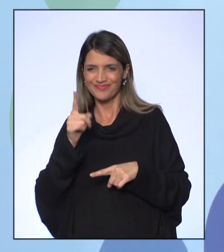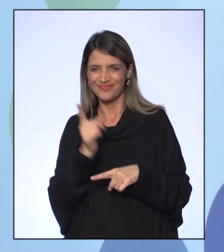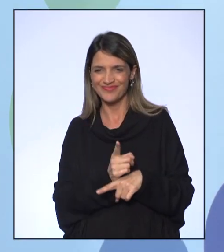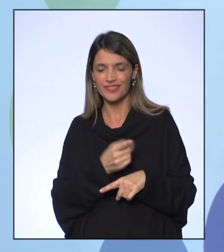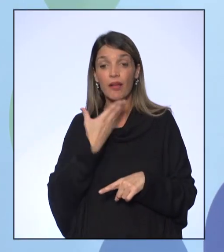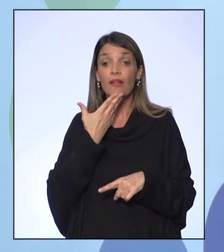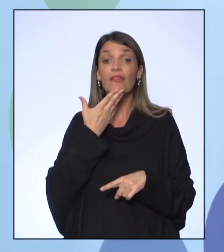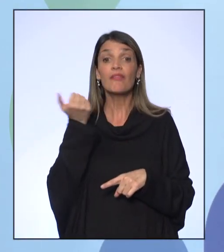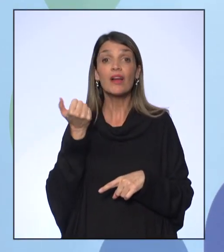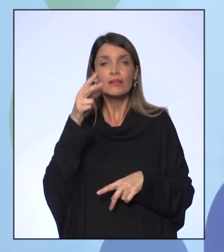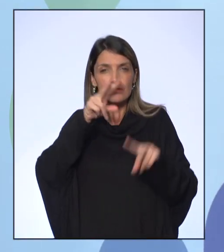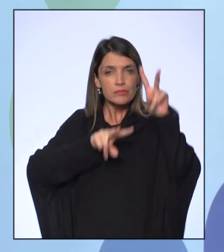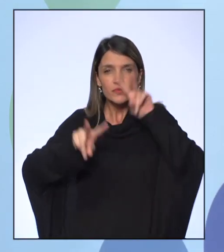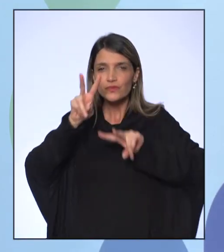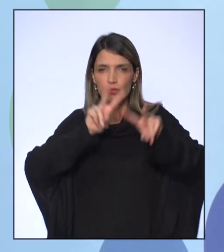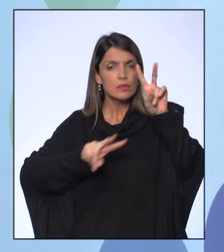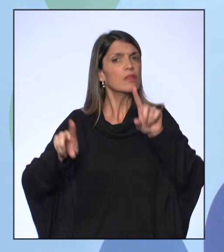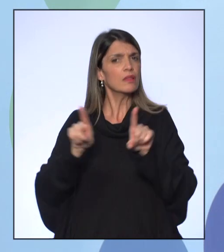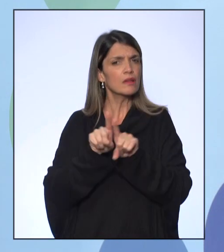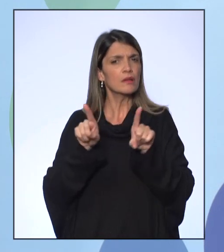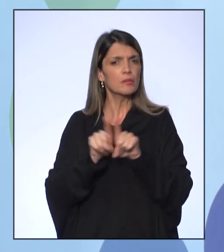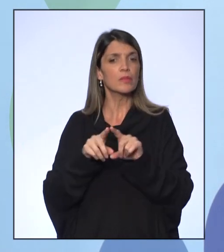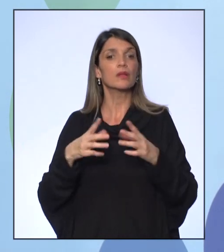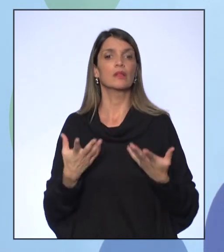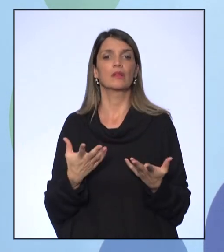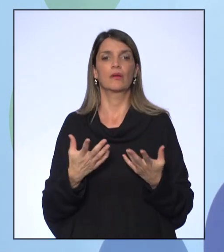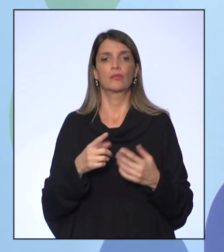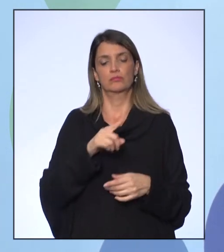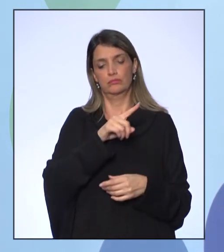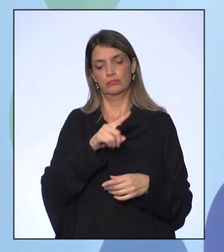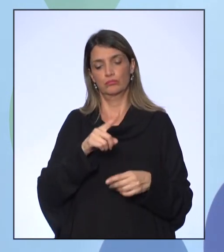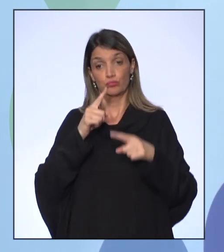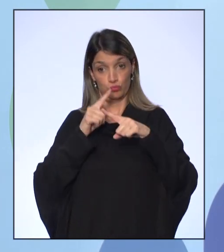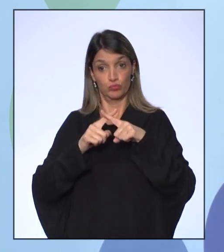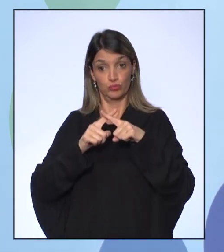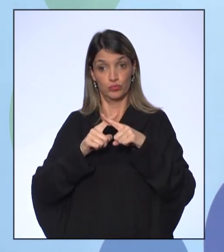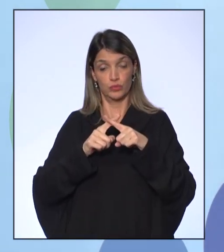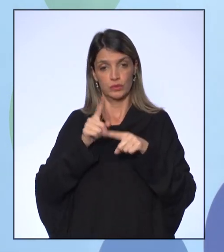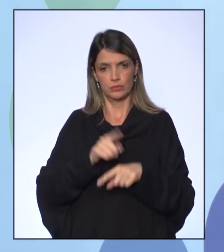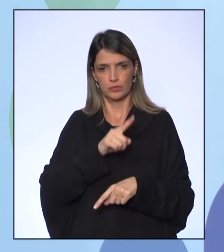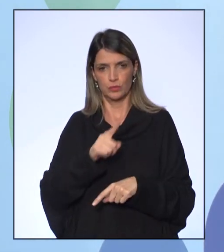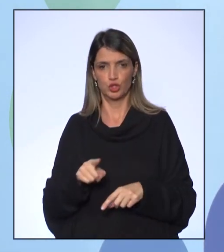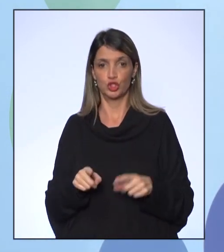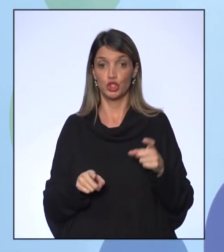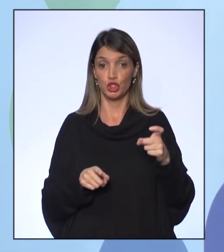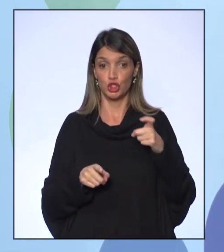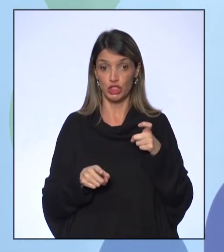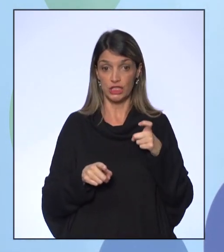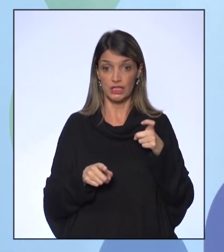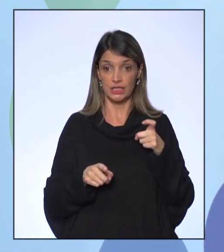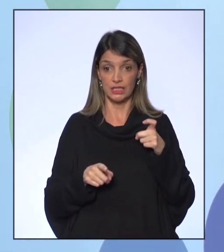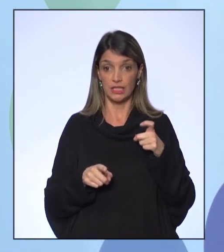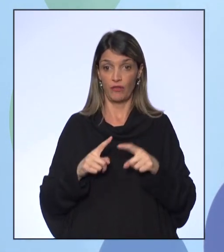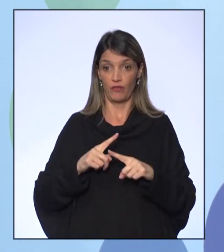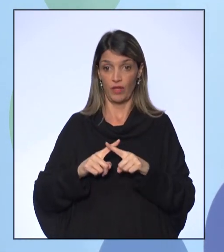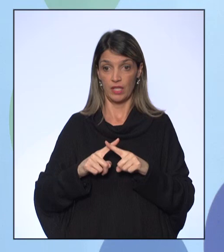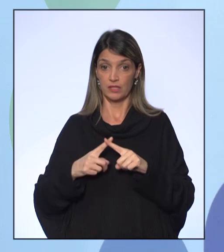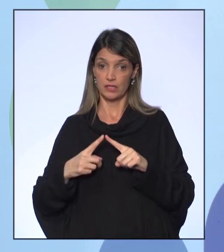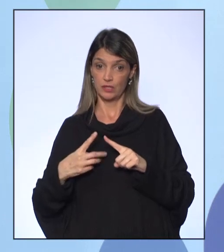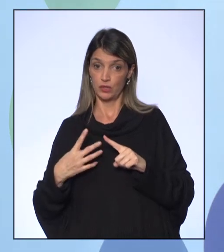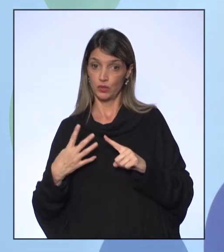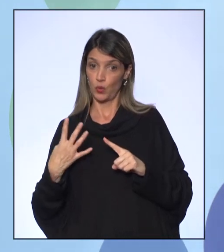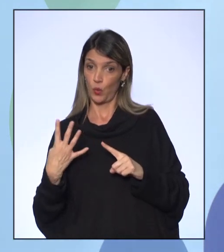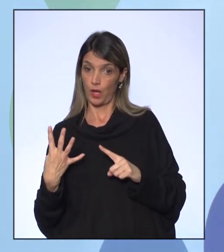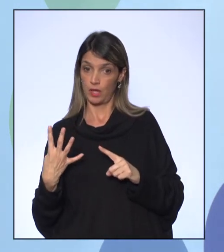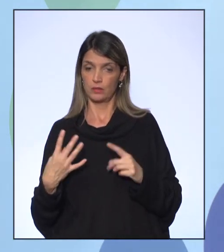muito até a visualização, né, Rafa? Então, eu vou ter uma multiplicação x vezes 4. Vou escrever aqui, ó,